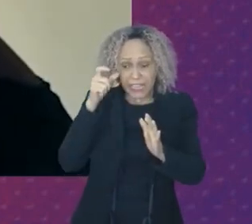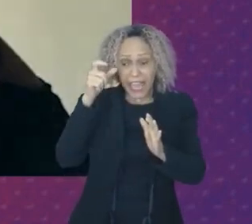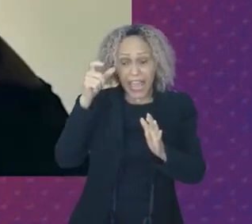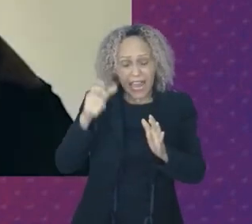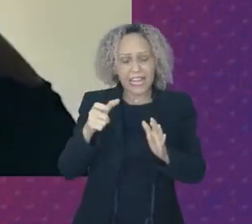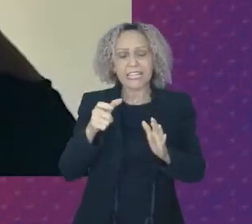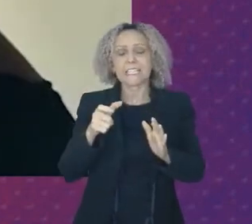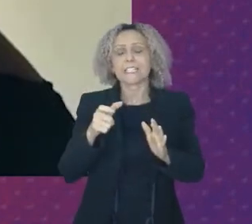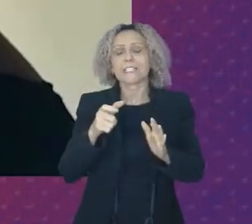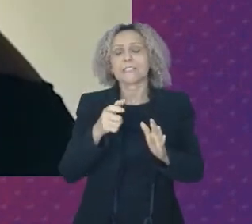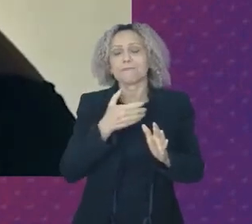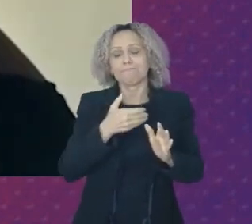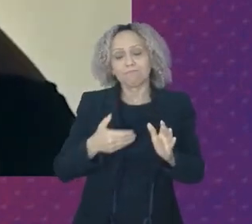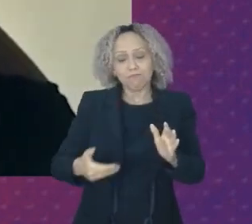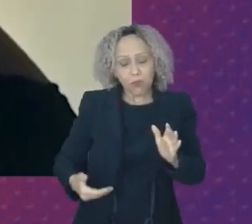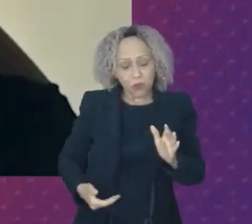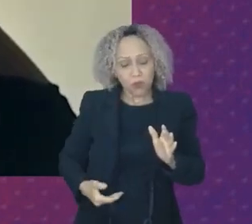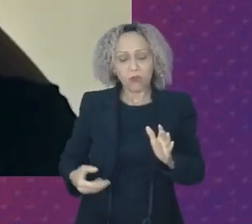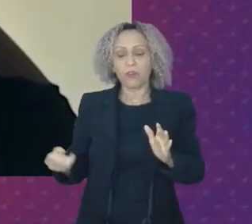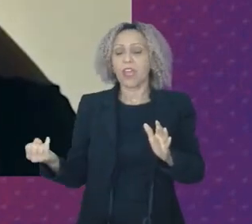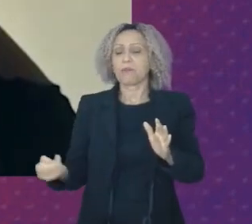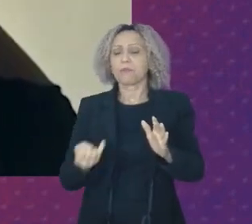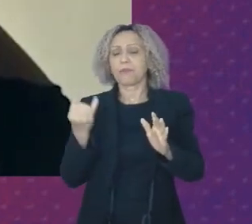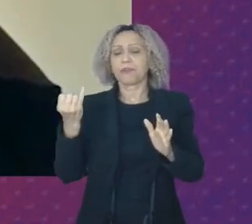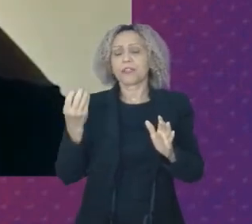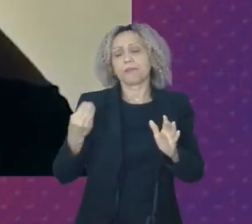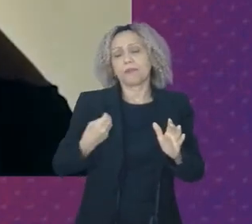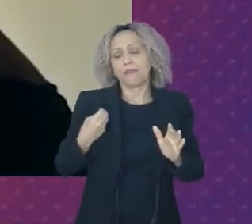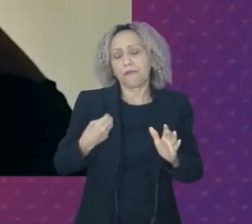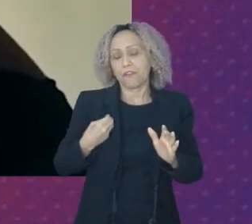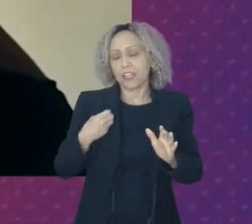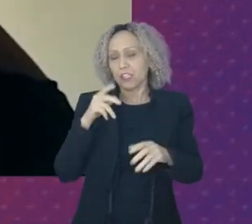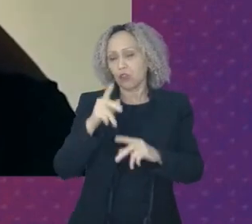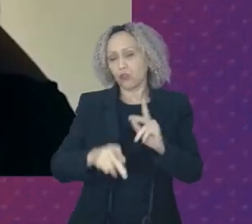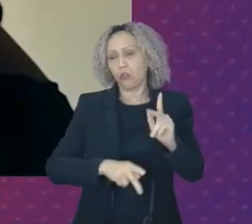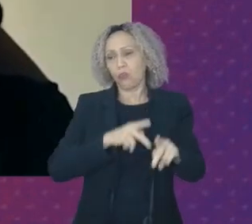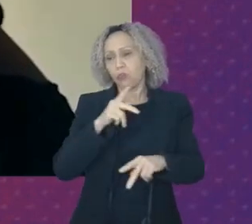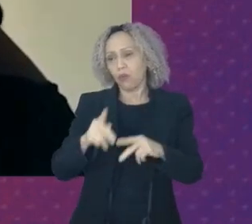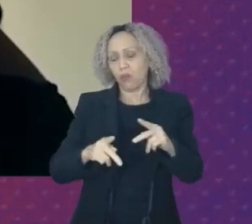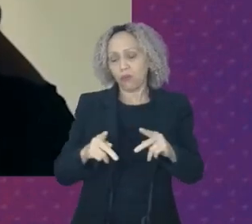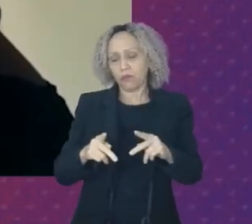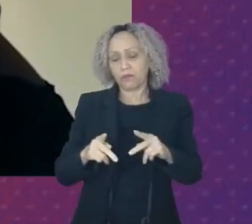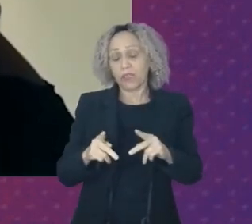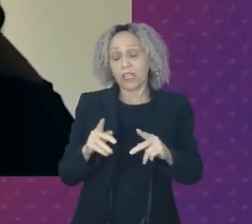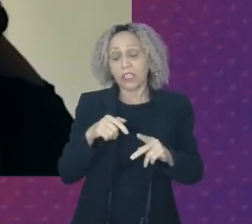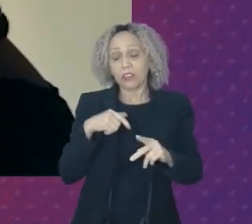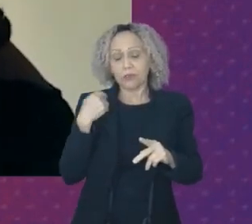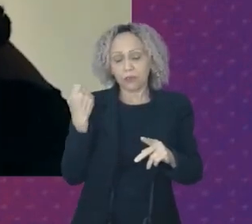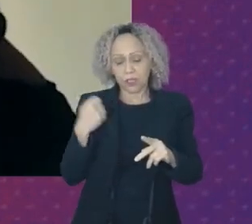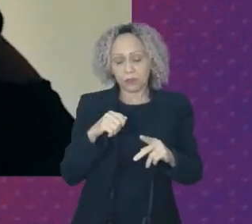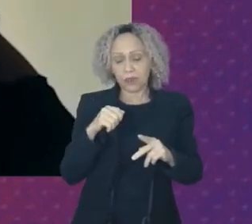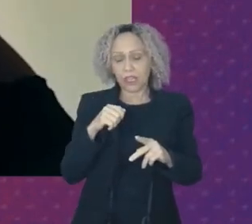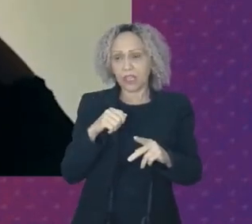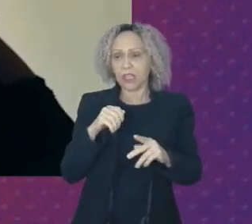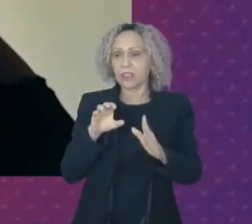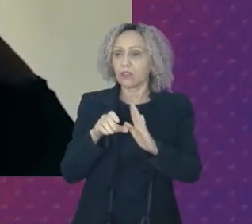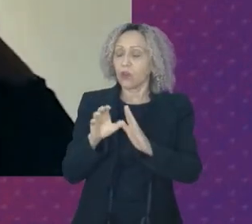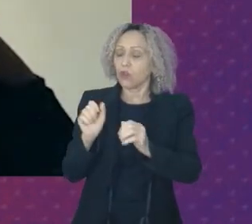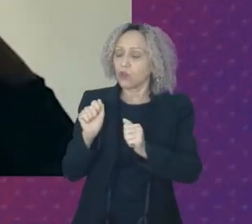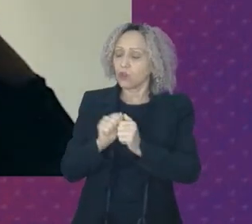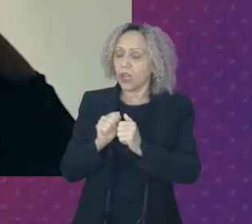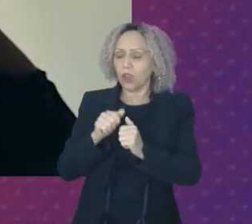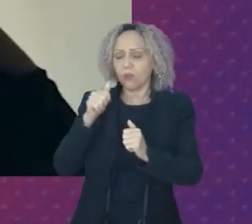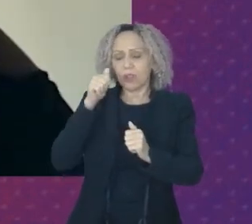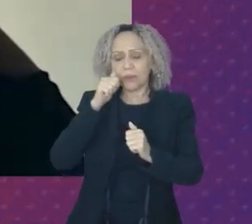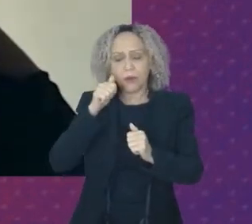de aproximação com as mulheres, com essas eleitoras, com essas companheiras que estão aí nas suas cidades, nos seus